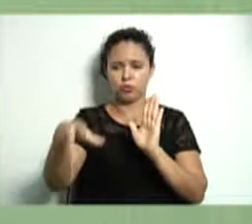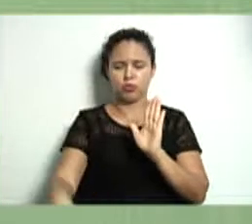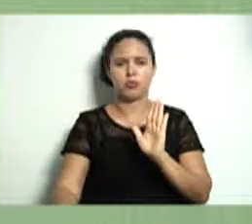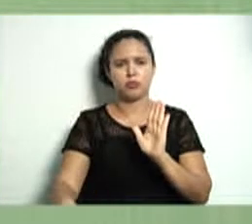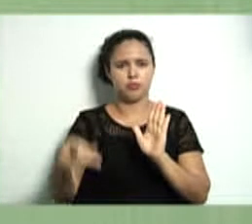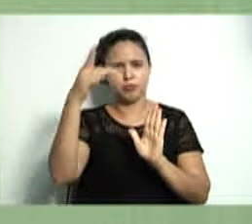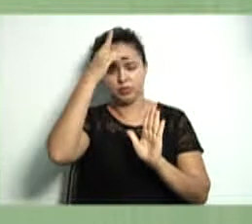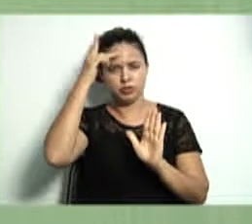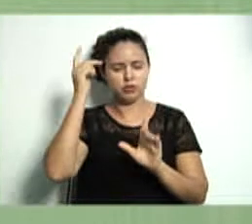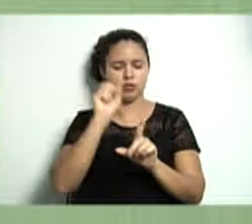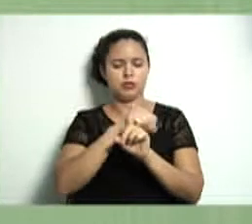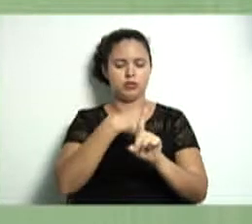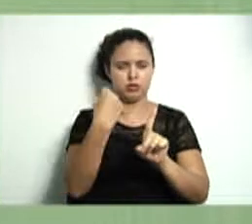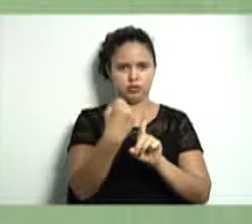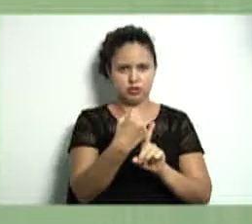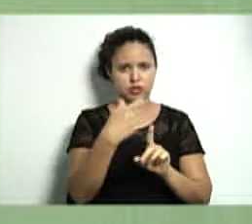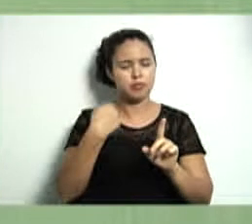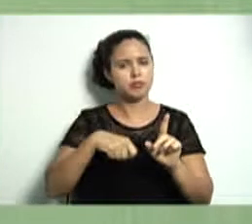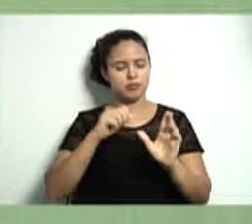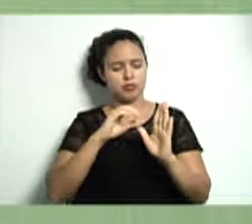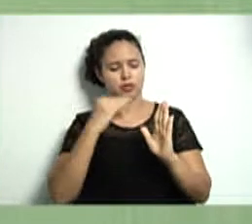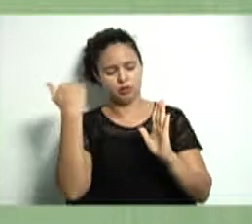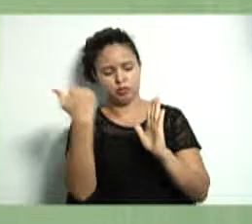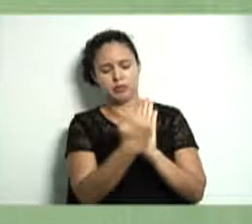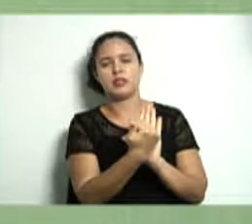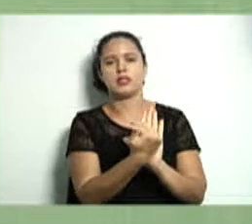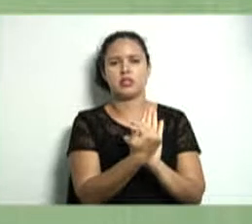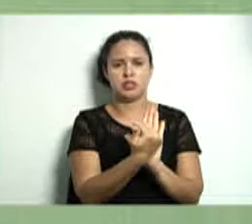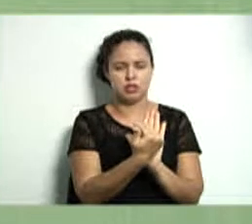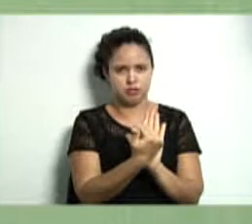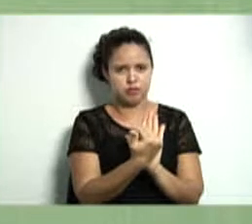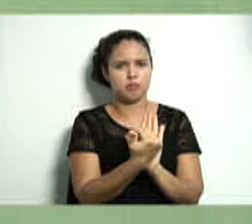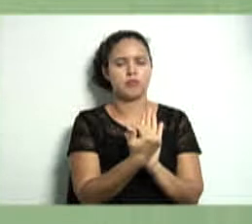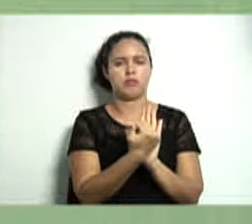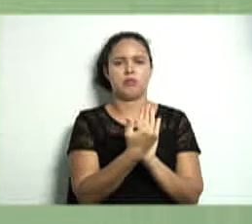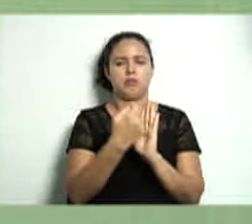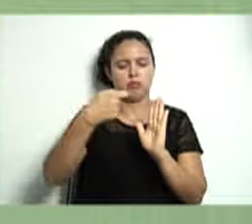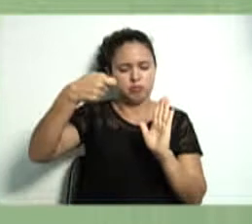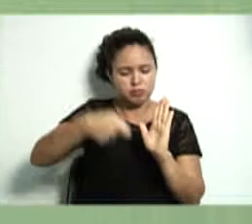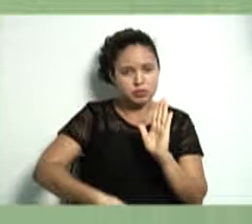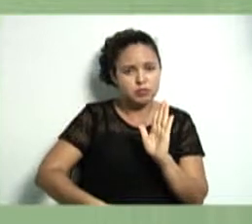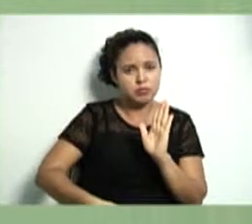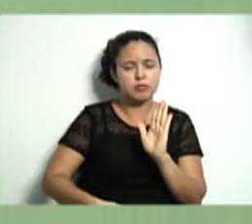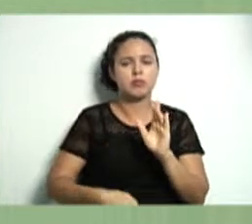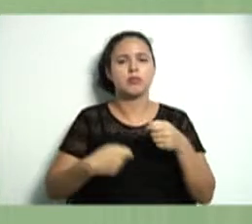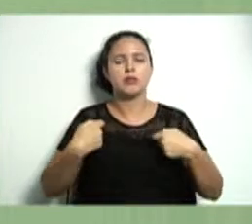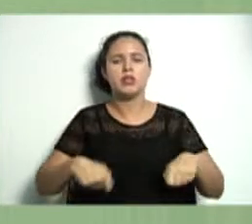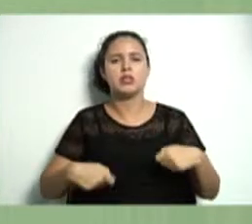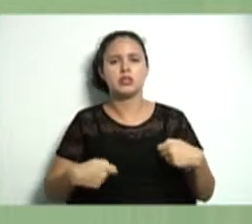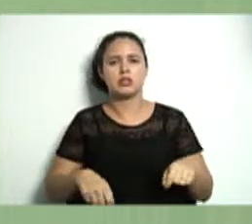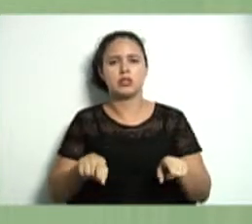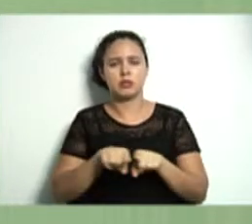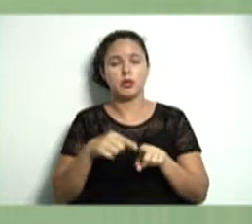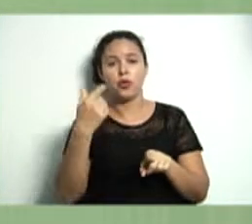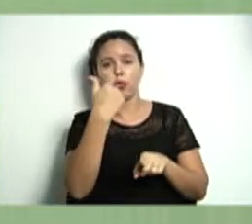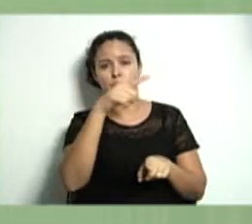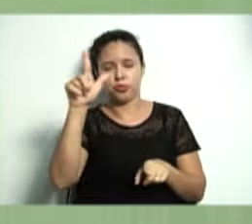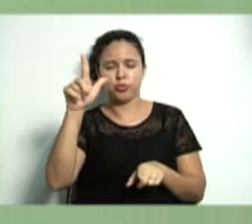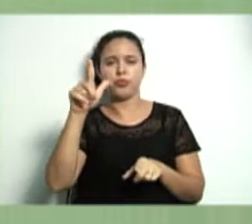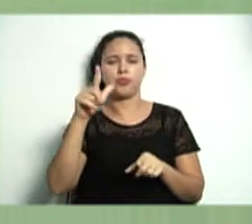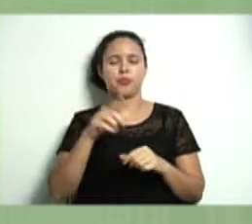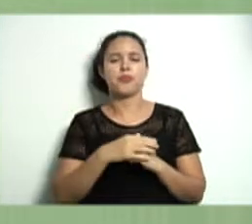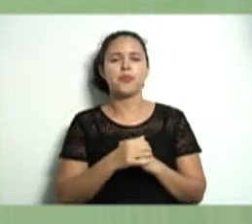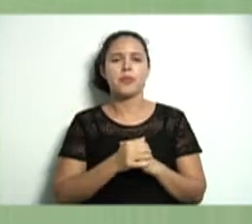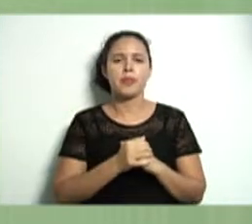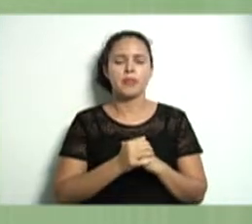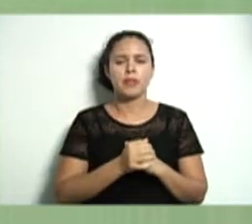com a consequente criação de instituições que garantam o seu cumprimento. E ele tem ainda um outro aspecto, que